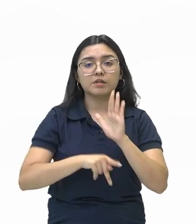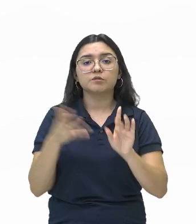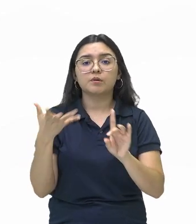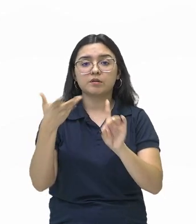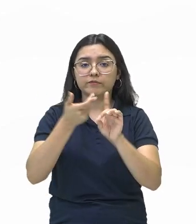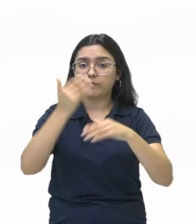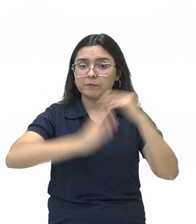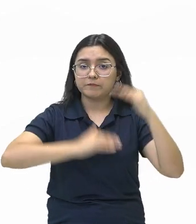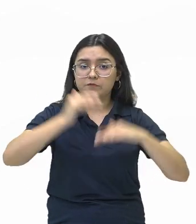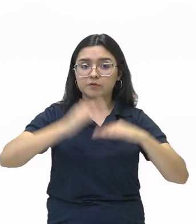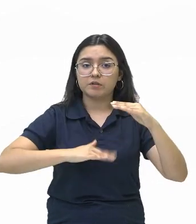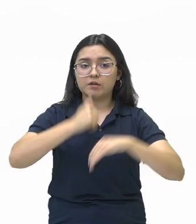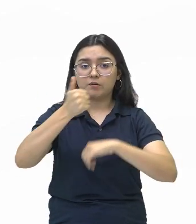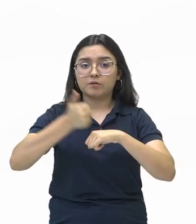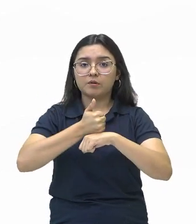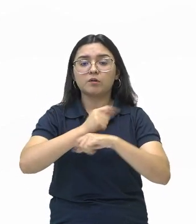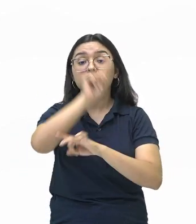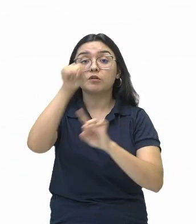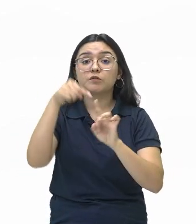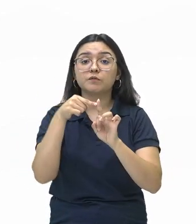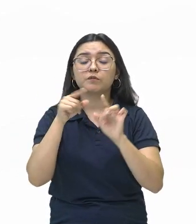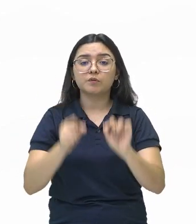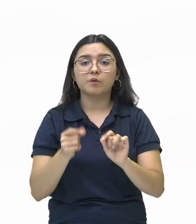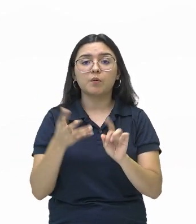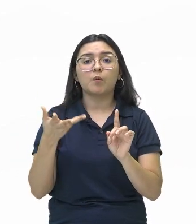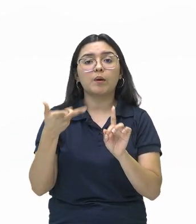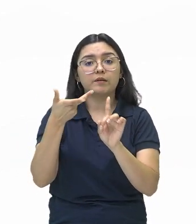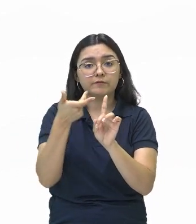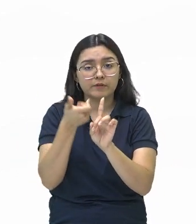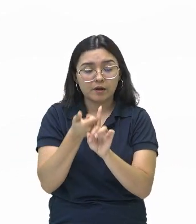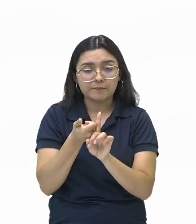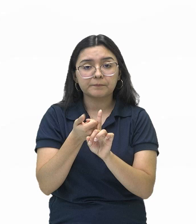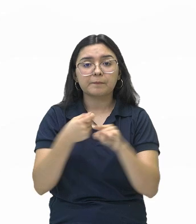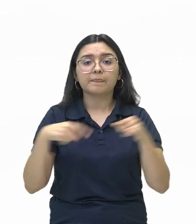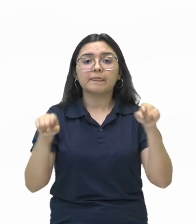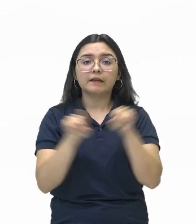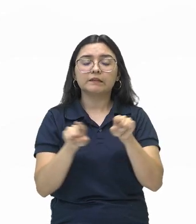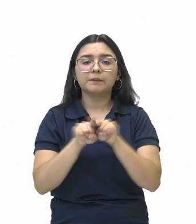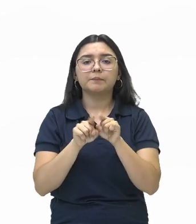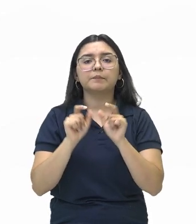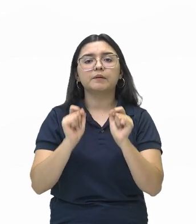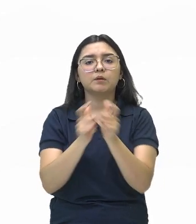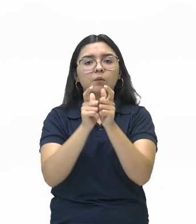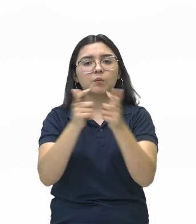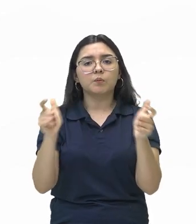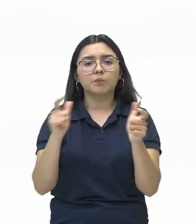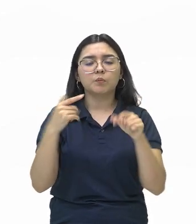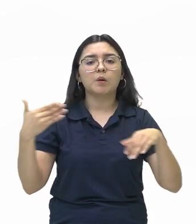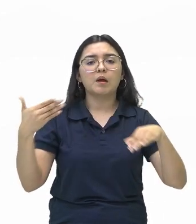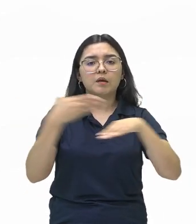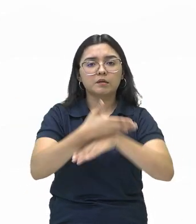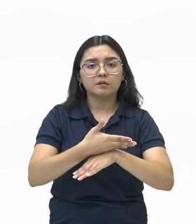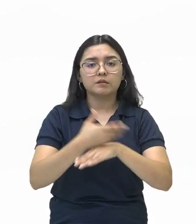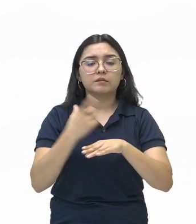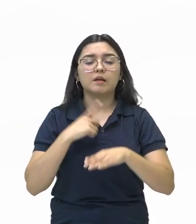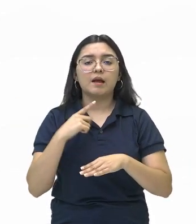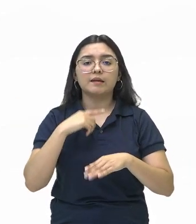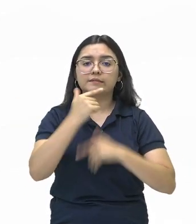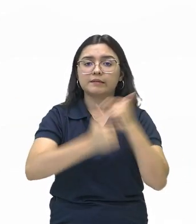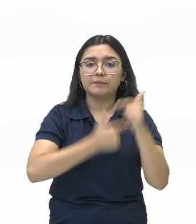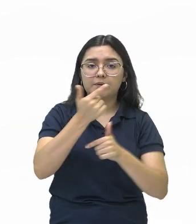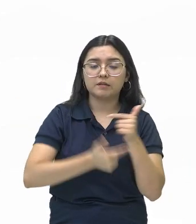profissional. Eles visam o quê? Qualificar e ampliar o acesso a